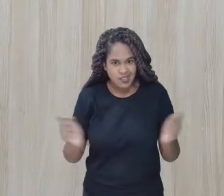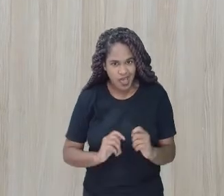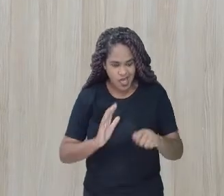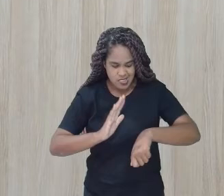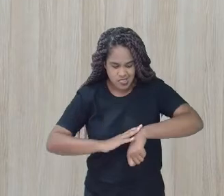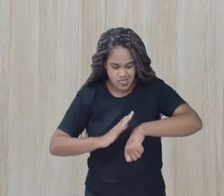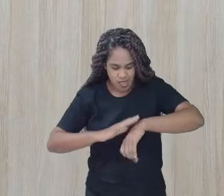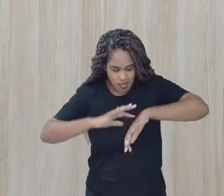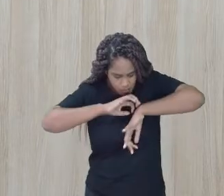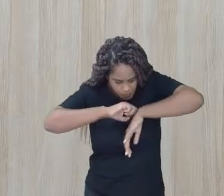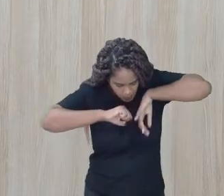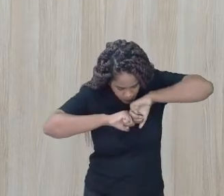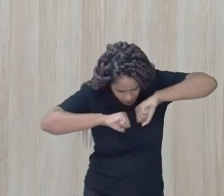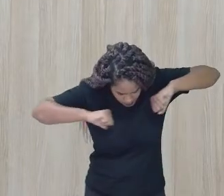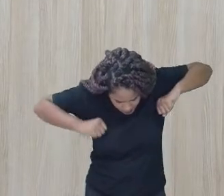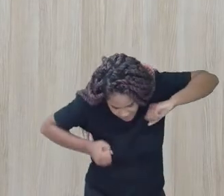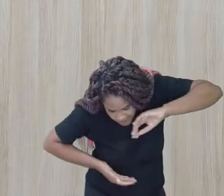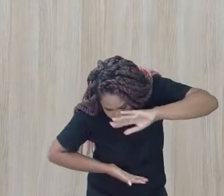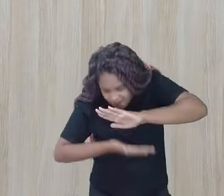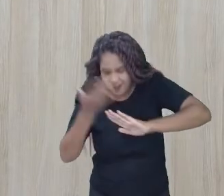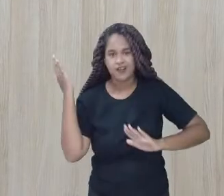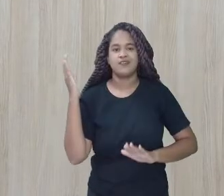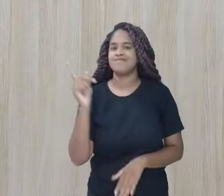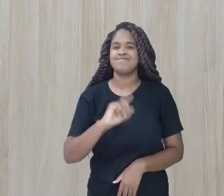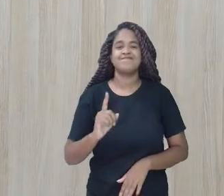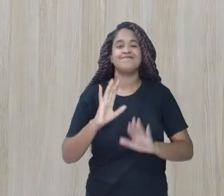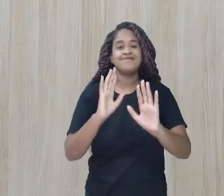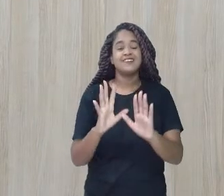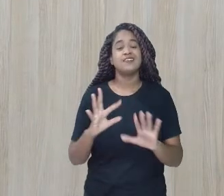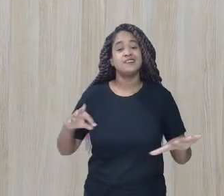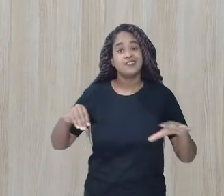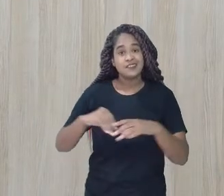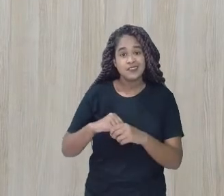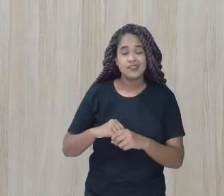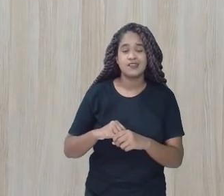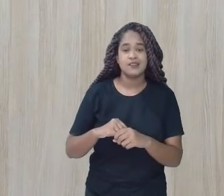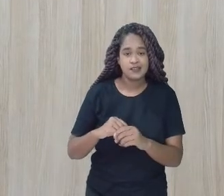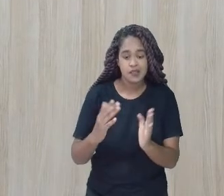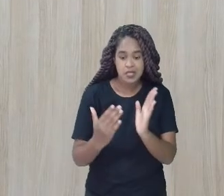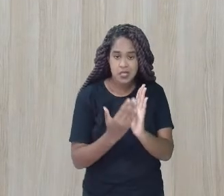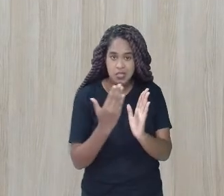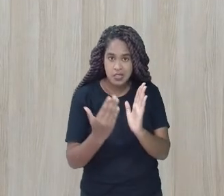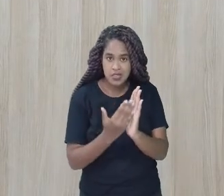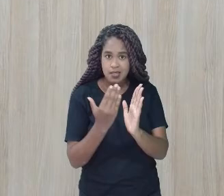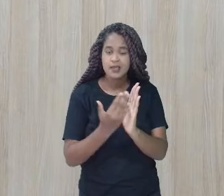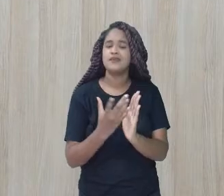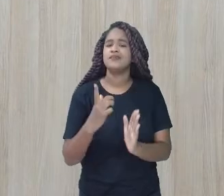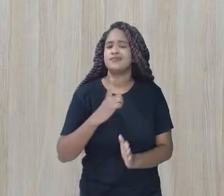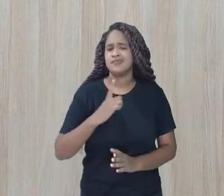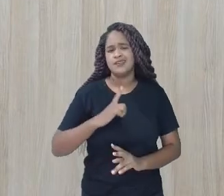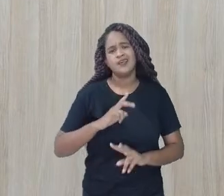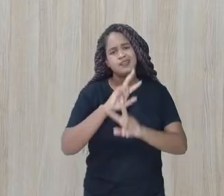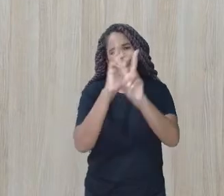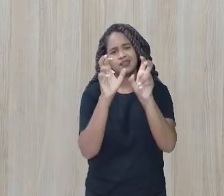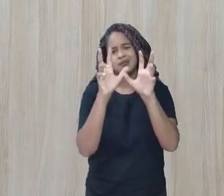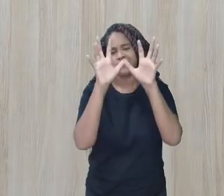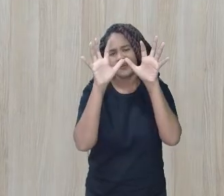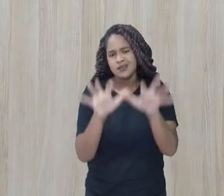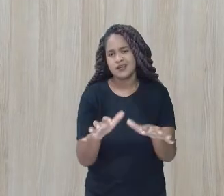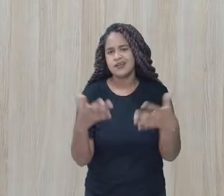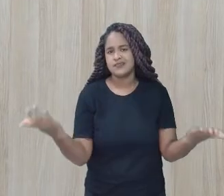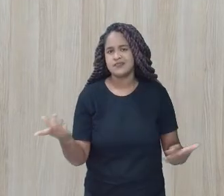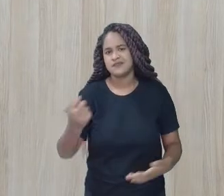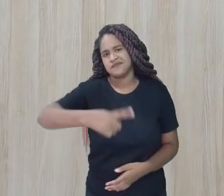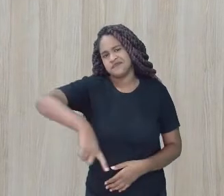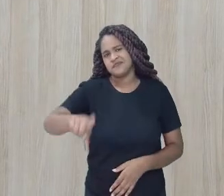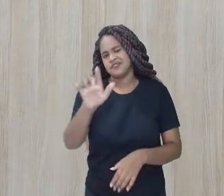mas a gente está cansado de consumir na ficção, na literatura, temas recorrentes de viagem no tempo. Eu sei que